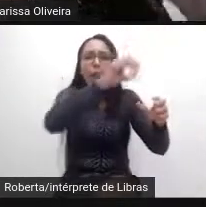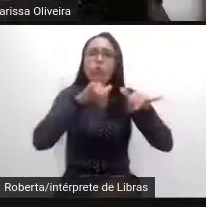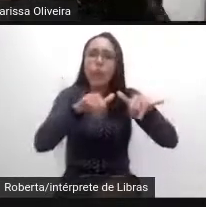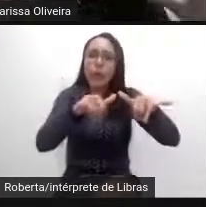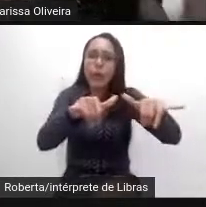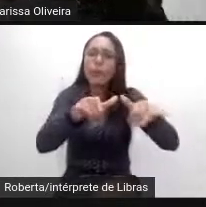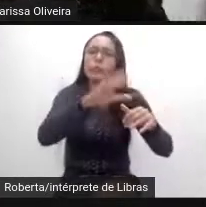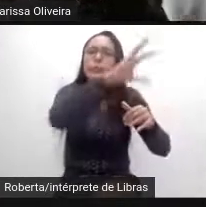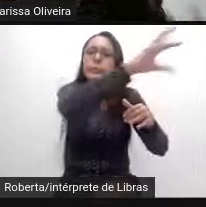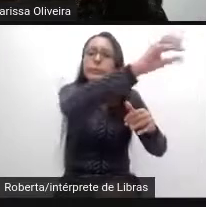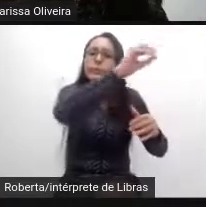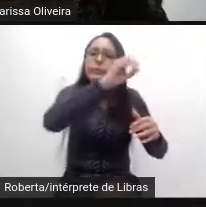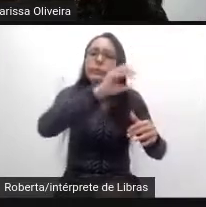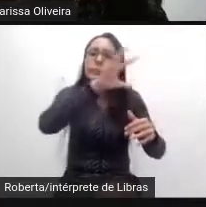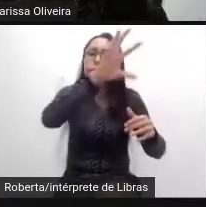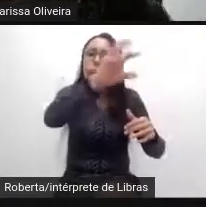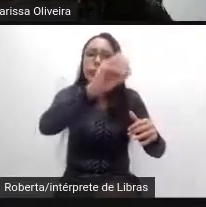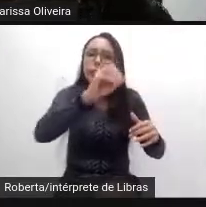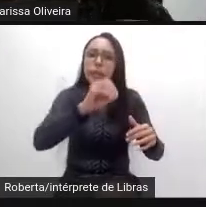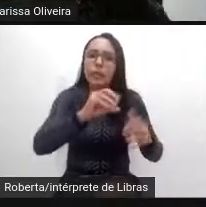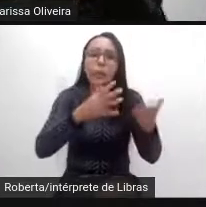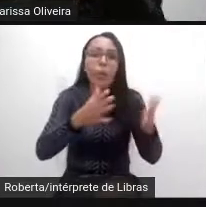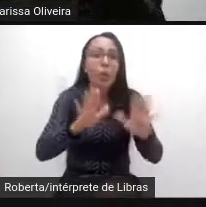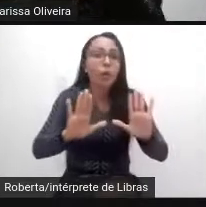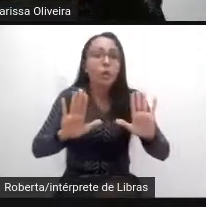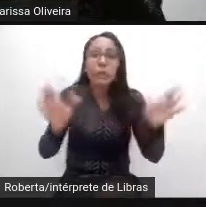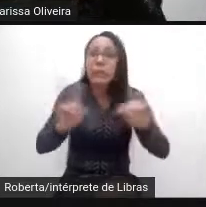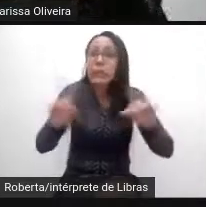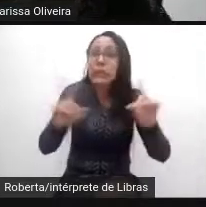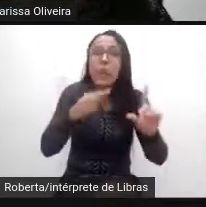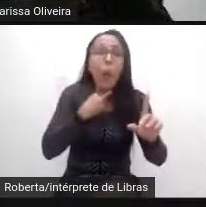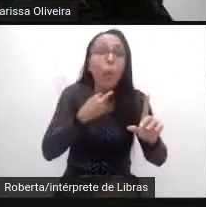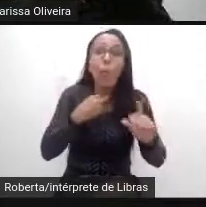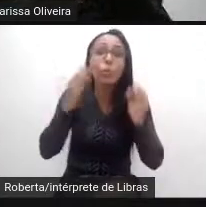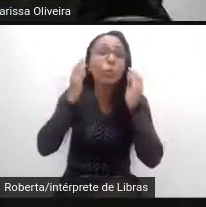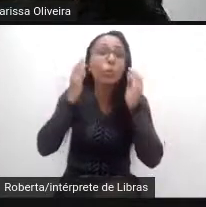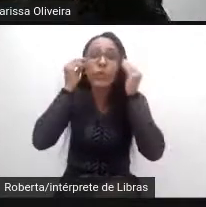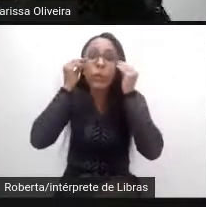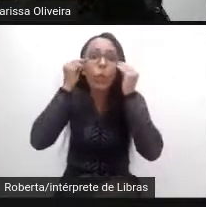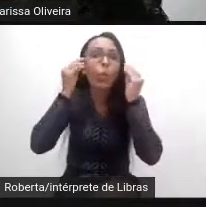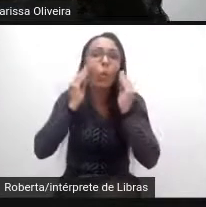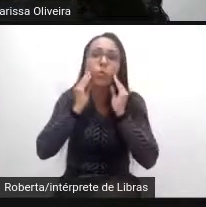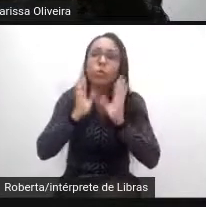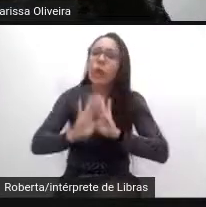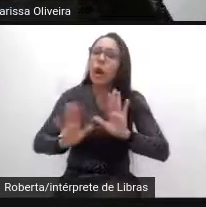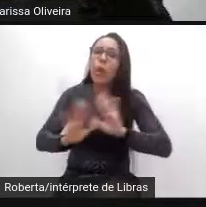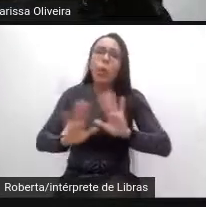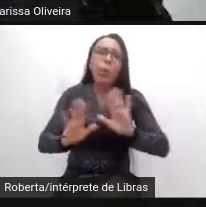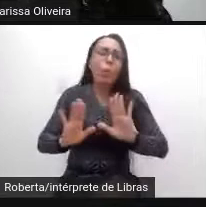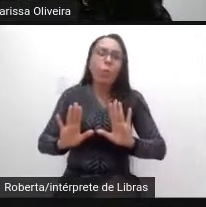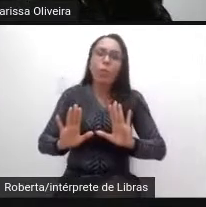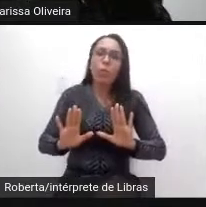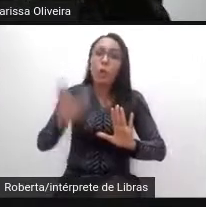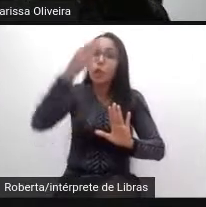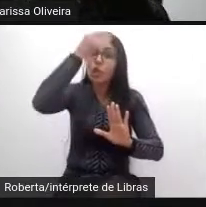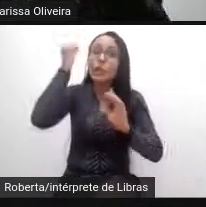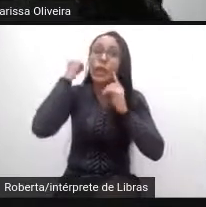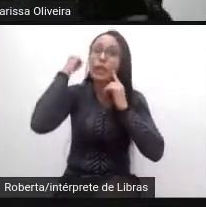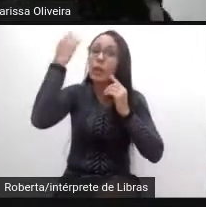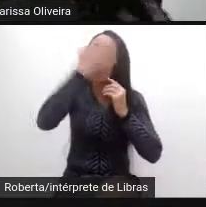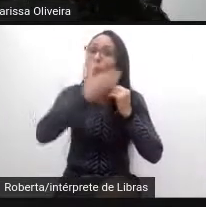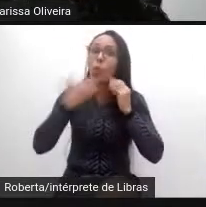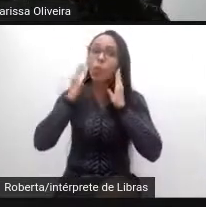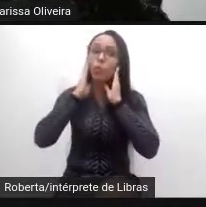não coloca essas mãos no rosto, em hipótese nenhuma. Então, ali pegando os produtos, quando